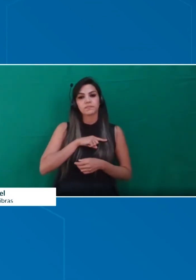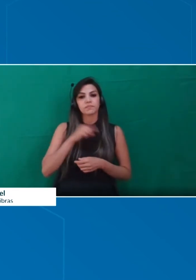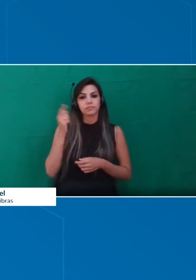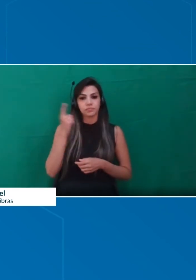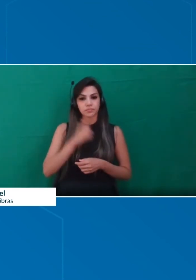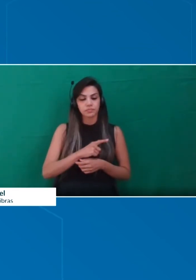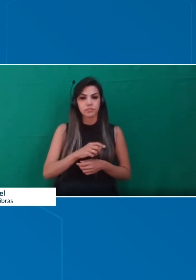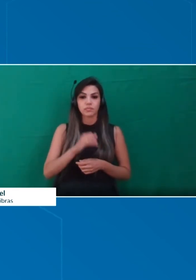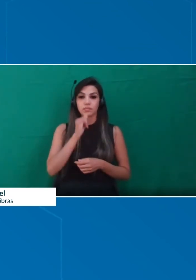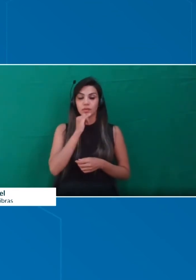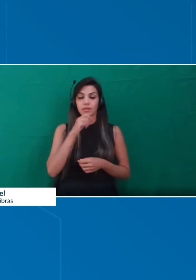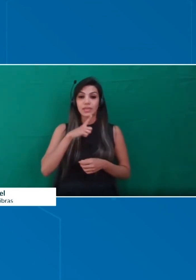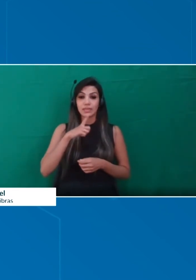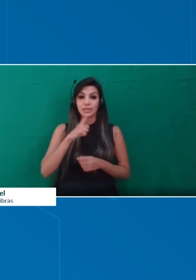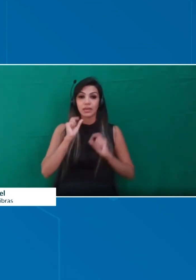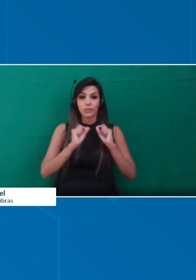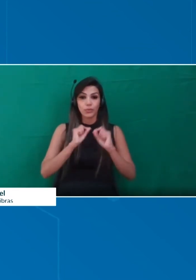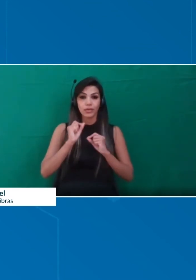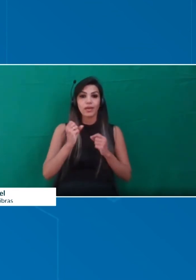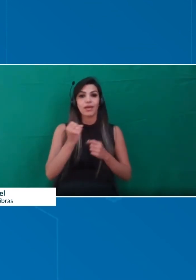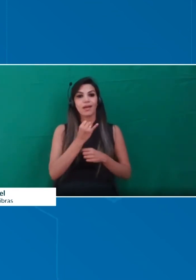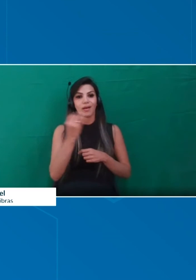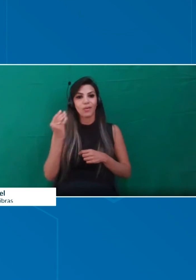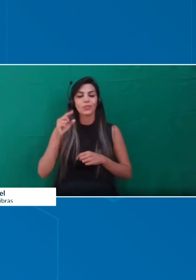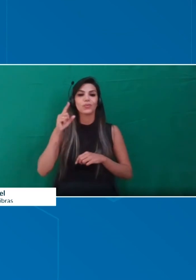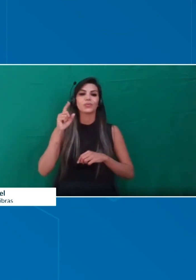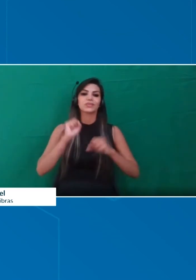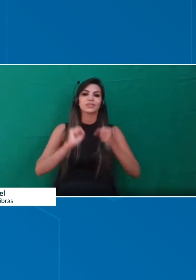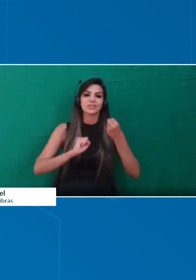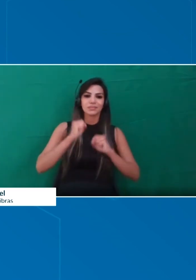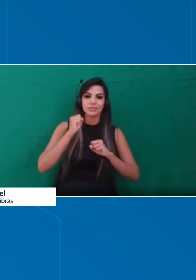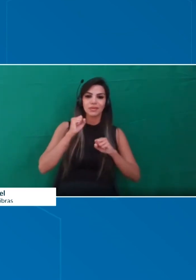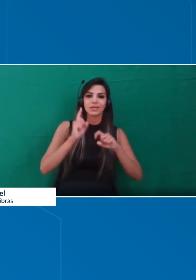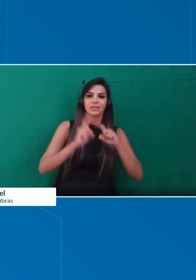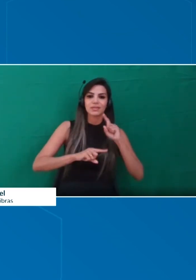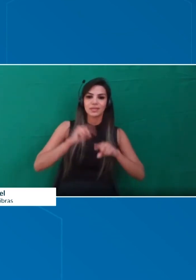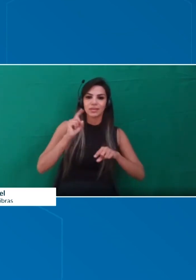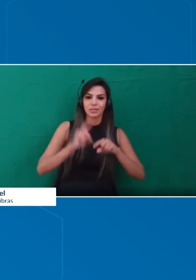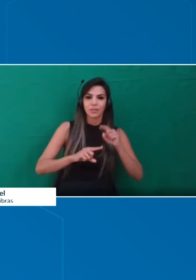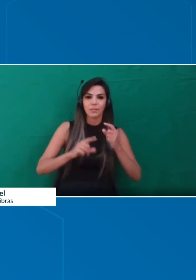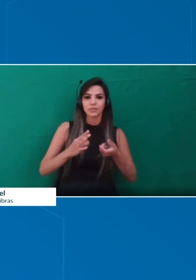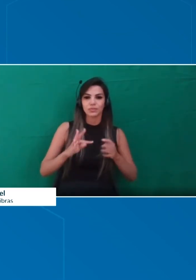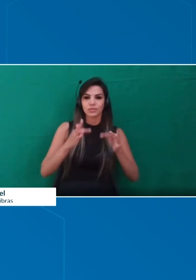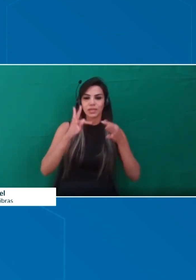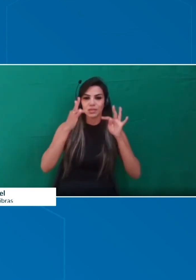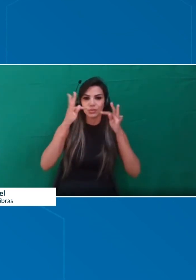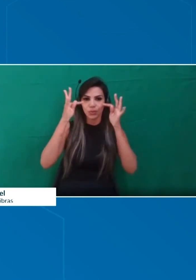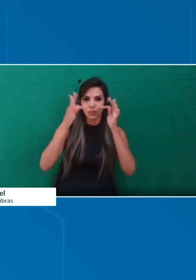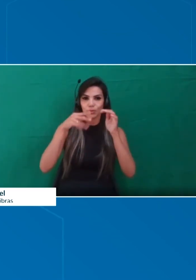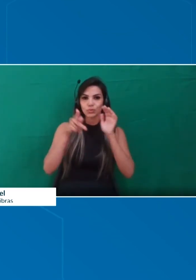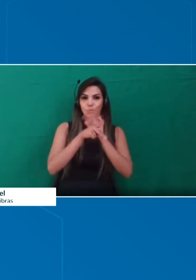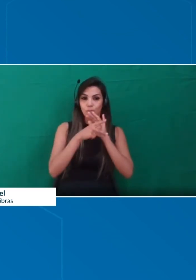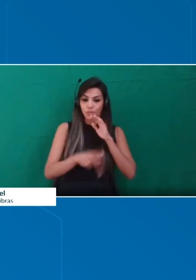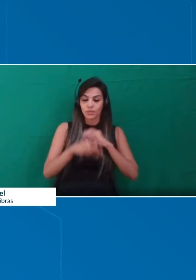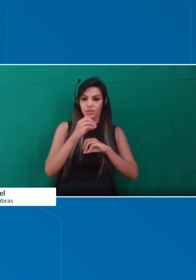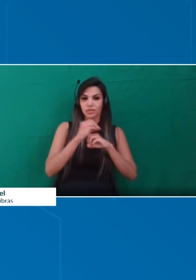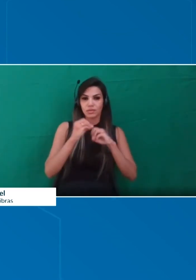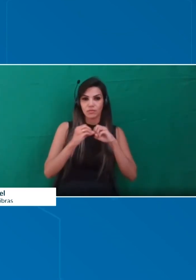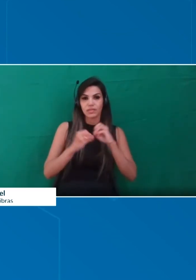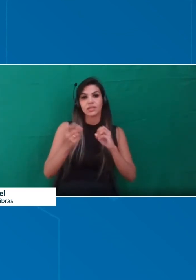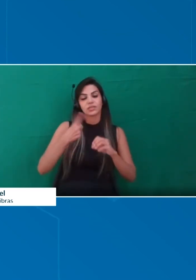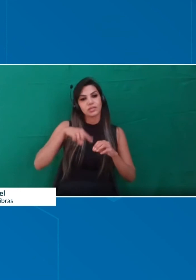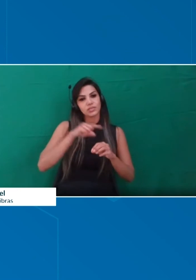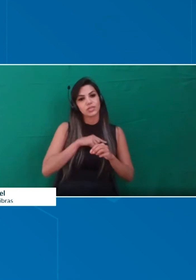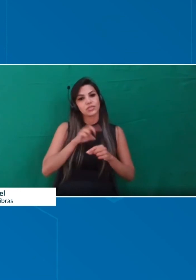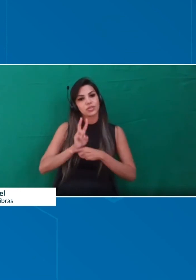do patrimônio da universidade, nós emprestamos na forma de comodato para os estudantes. Tivemos também